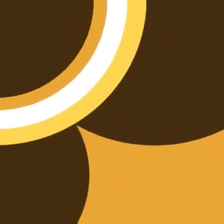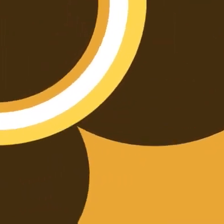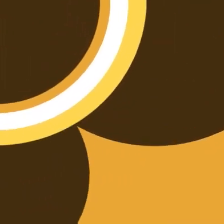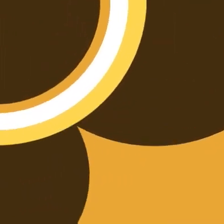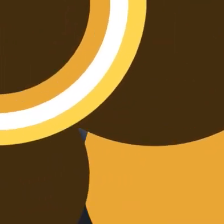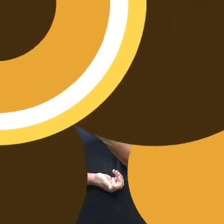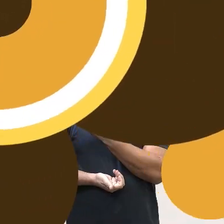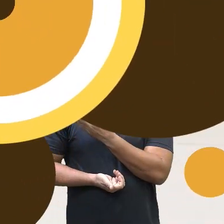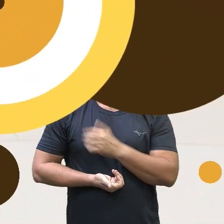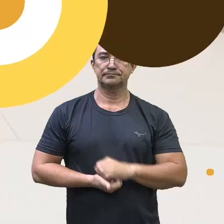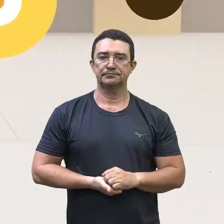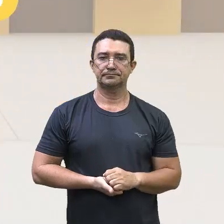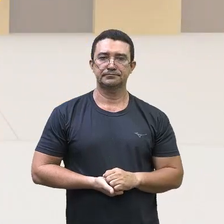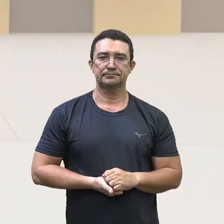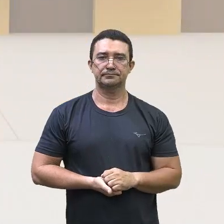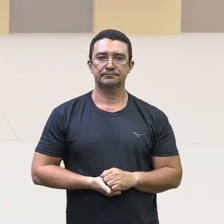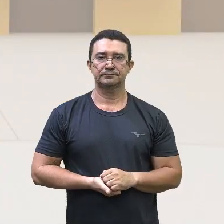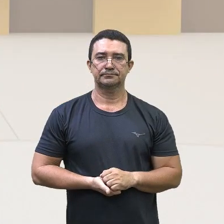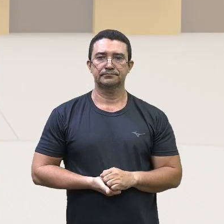O